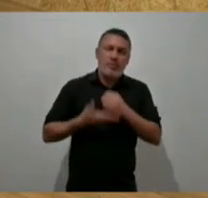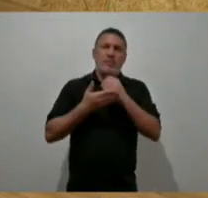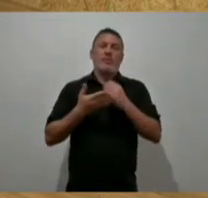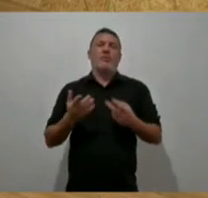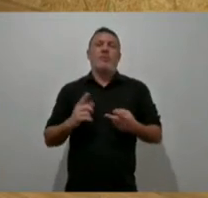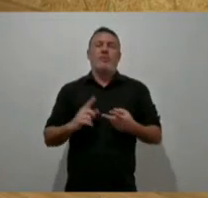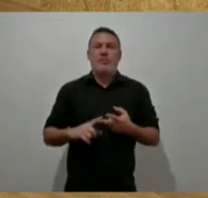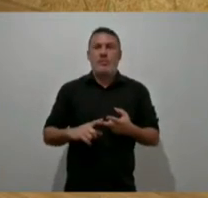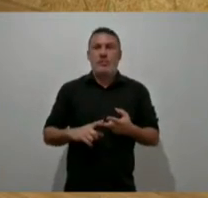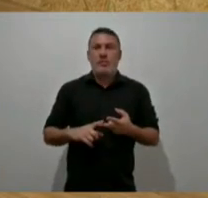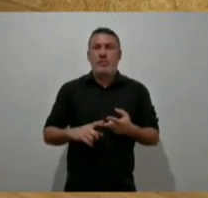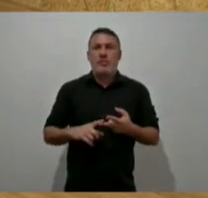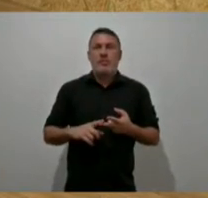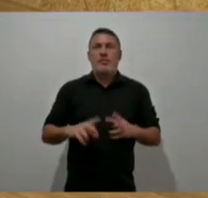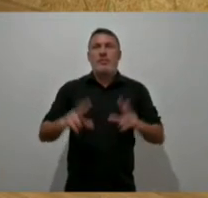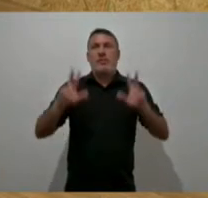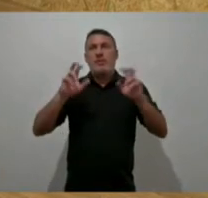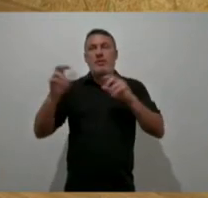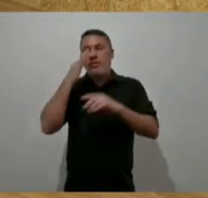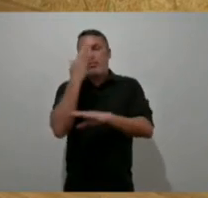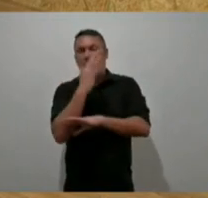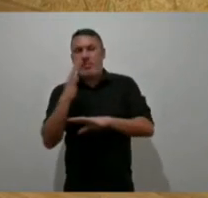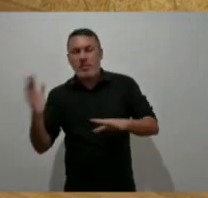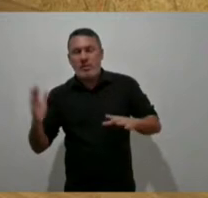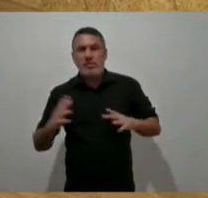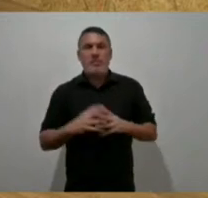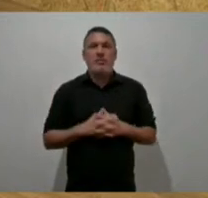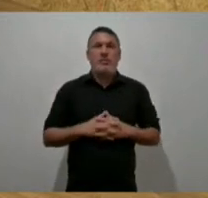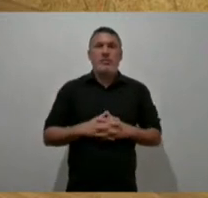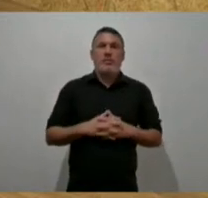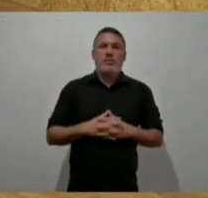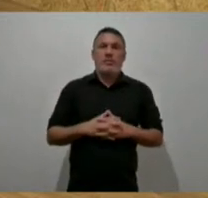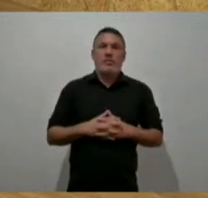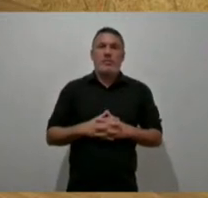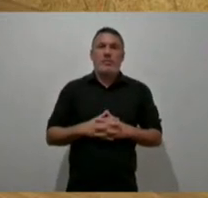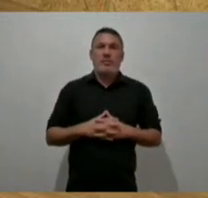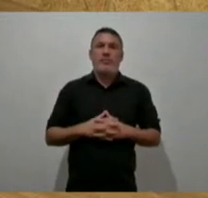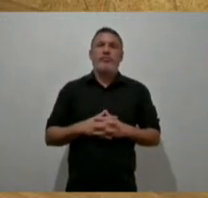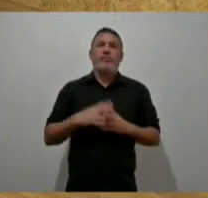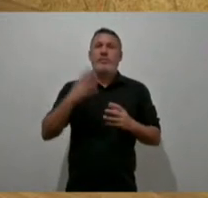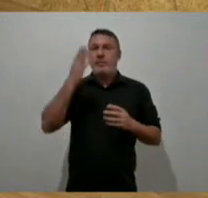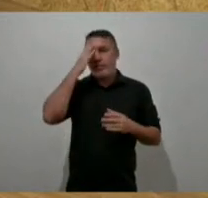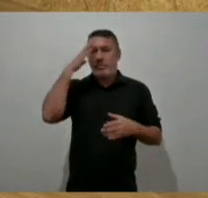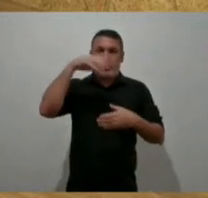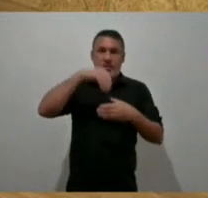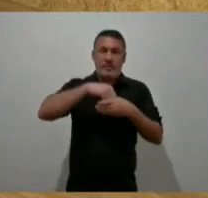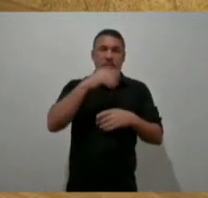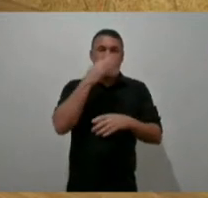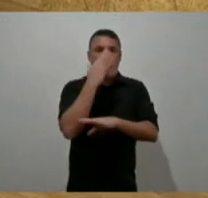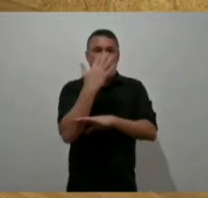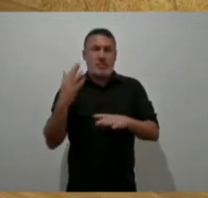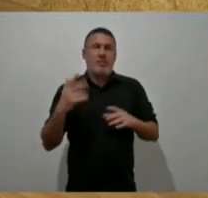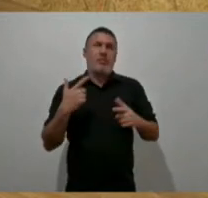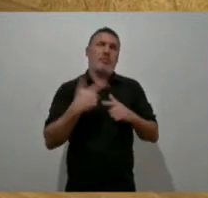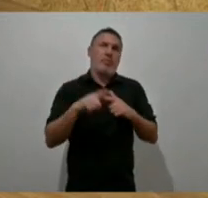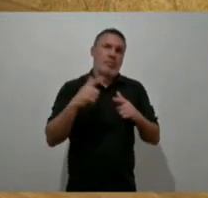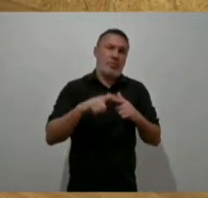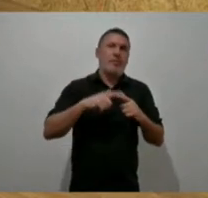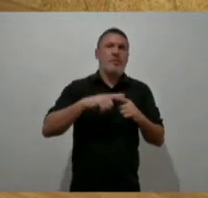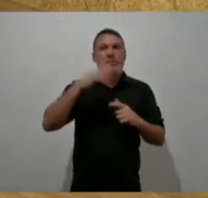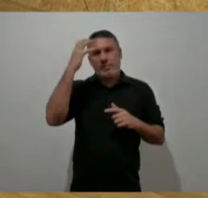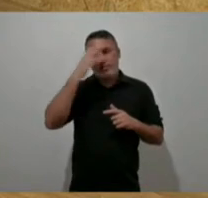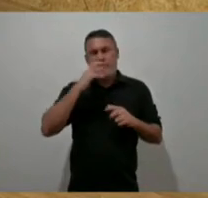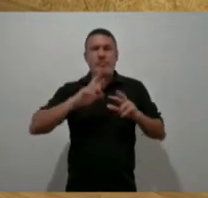questão ambiental. A gente vê essa pandemia, quer queira, quer não, é uma questão também ambiental, de certa maneira, né? Um momento